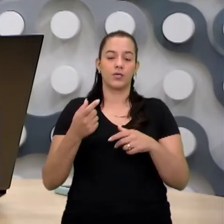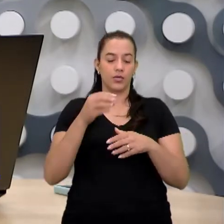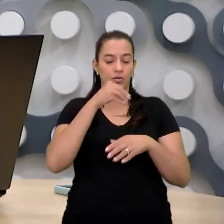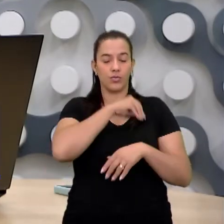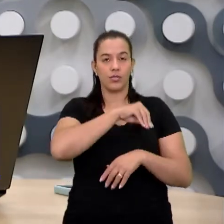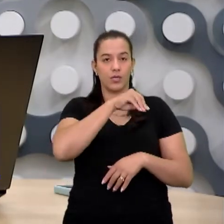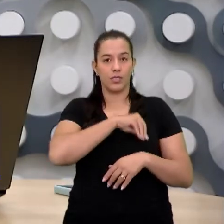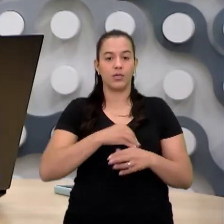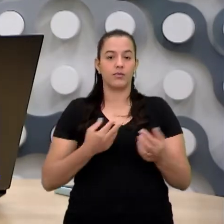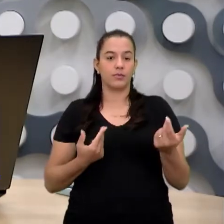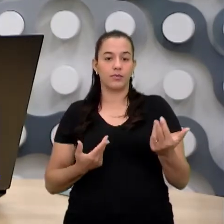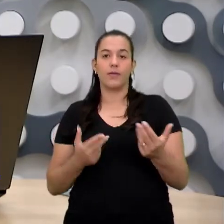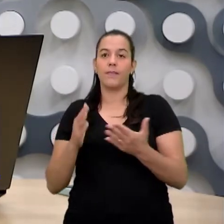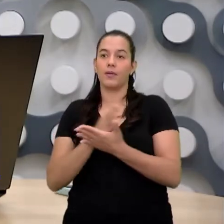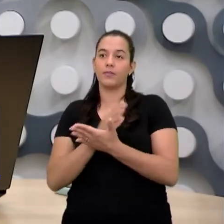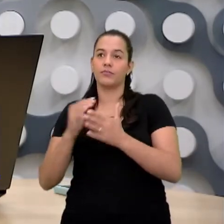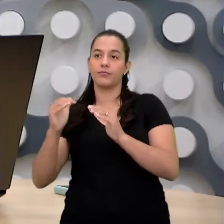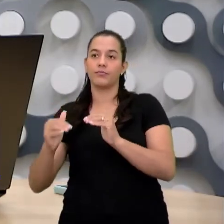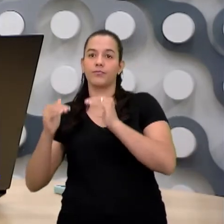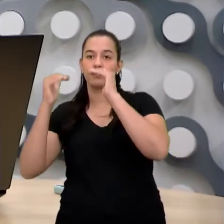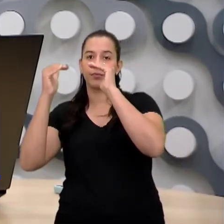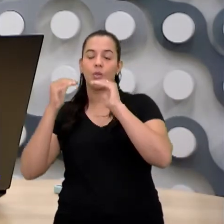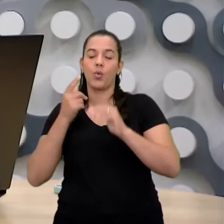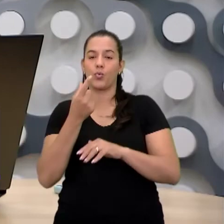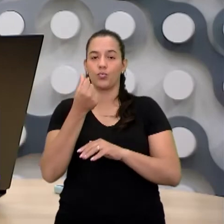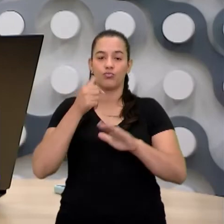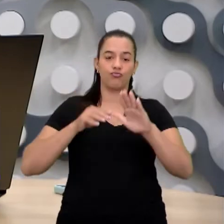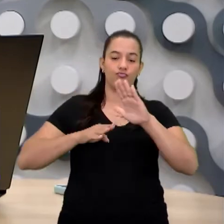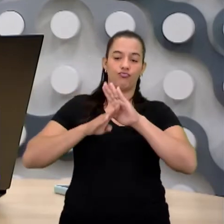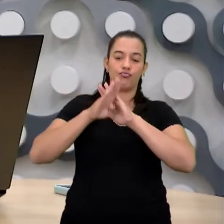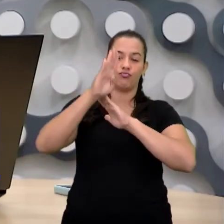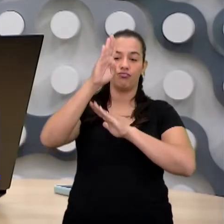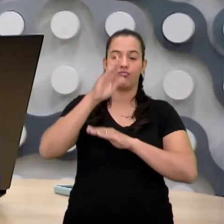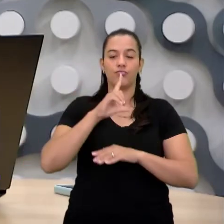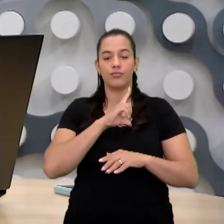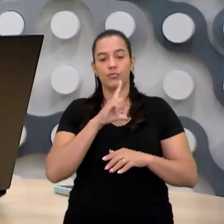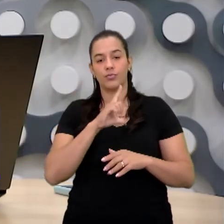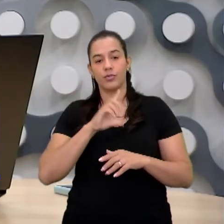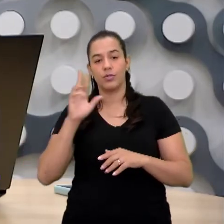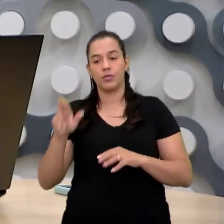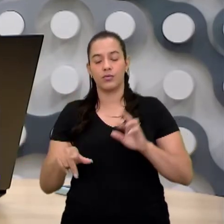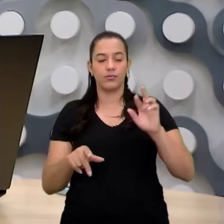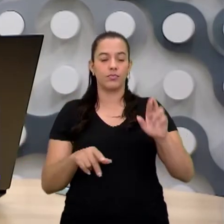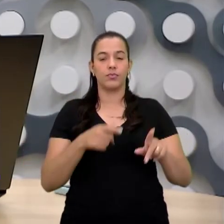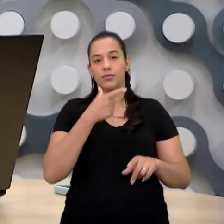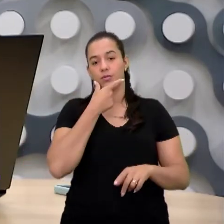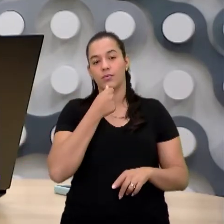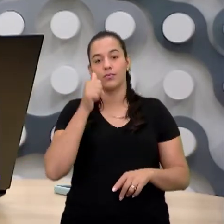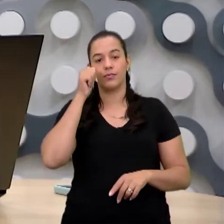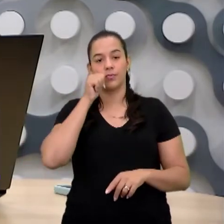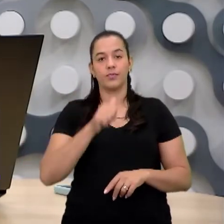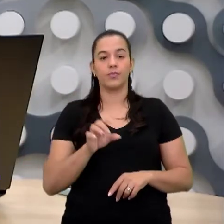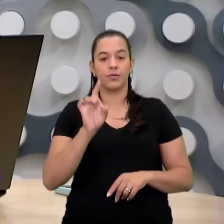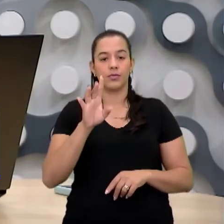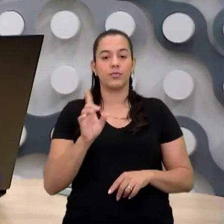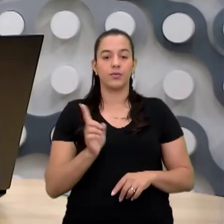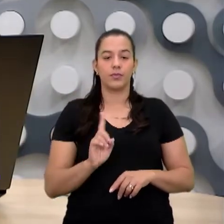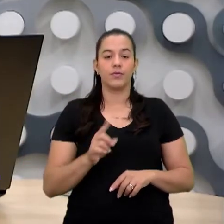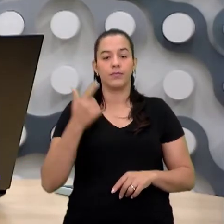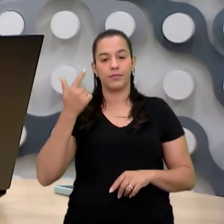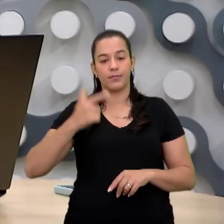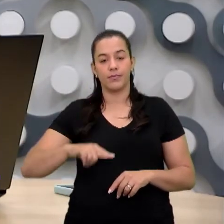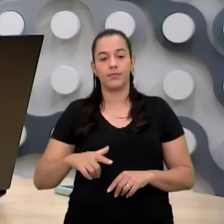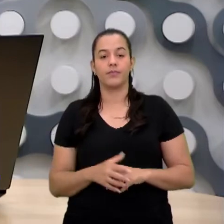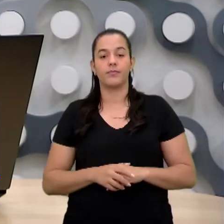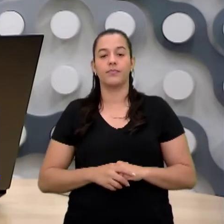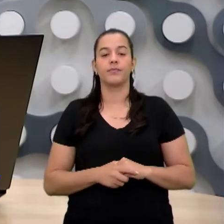escalão profissional, né, maior é a discrepância entre ganhos entre homens e mulheres. Mas não fica só nisso, não. Vamos lá